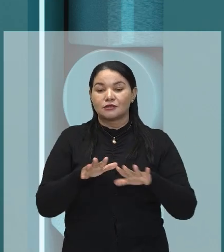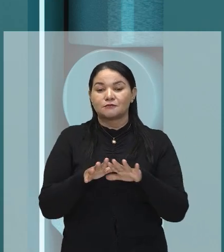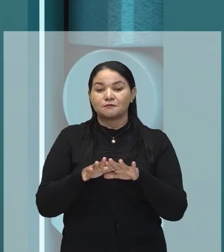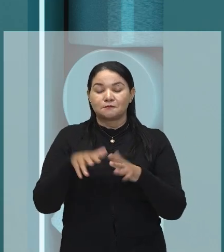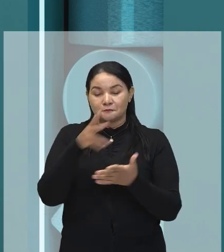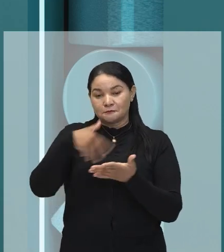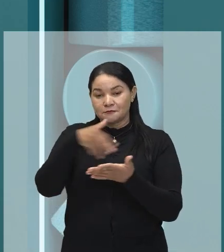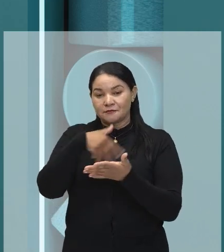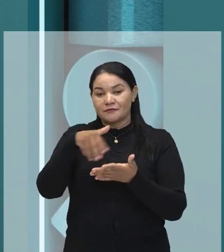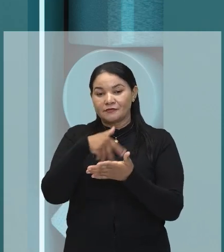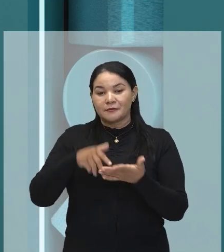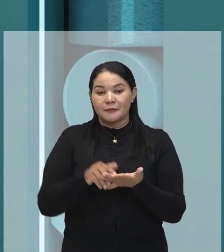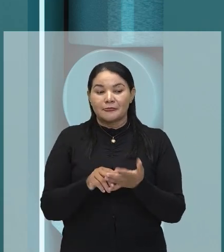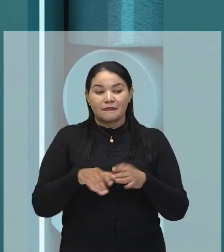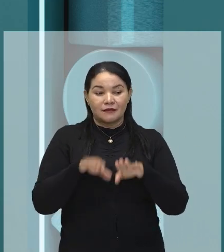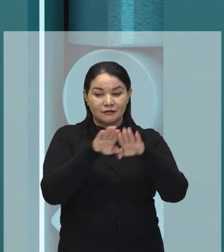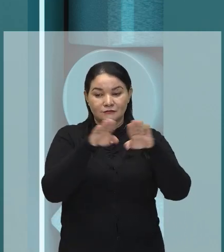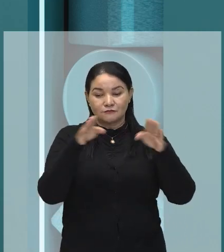diante de uma